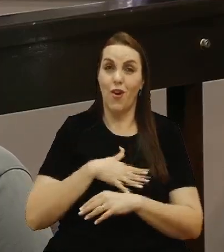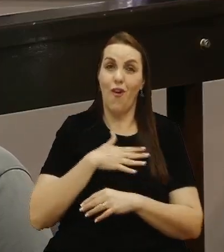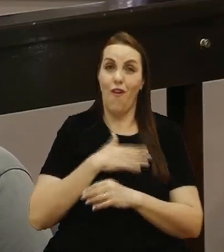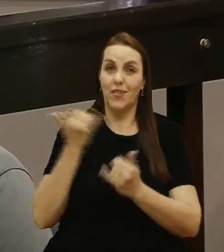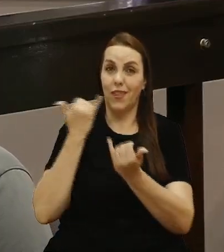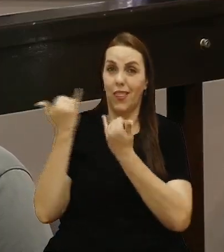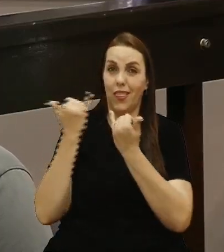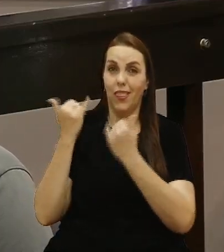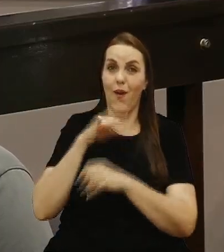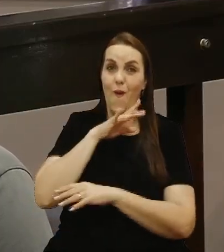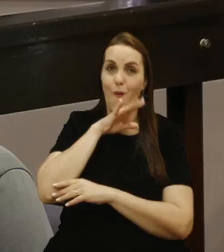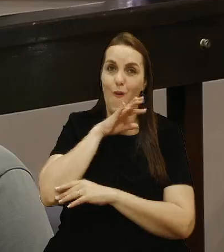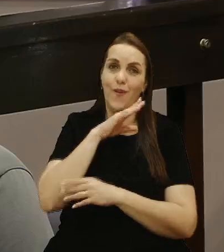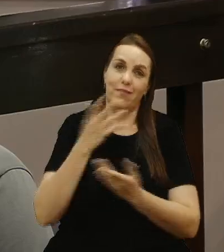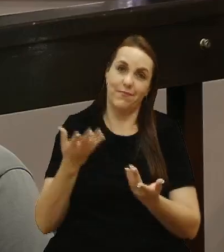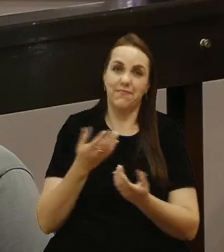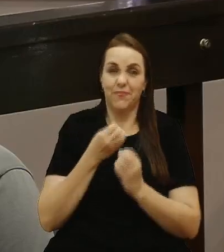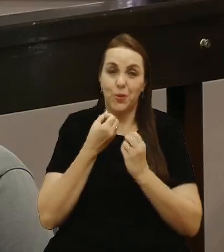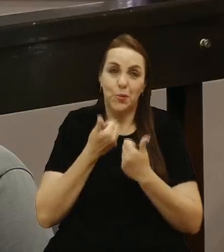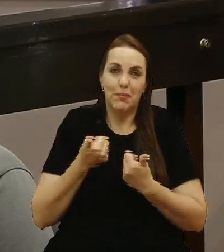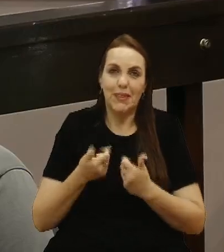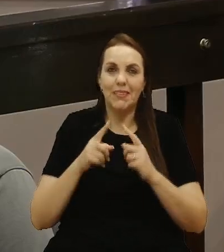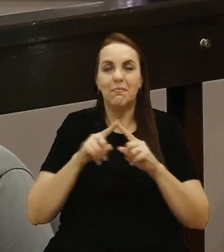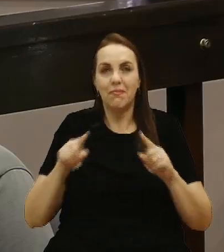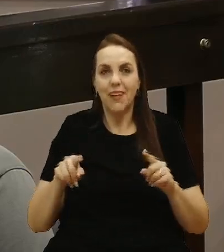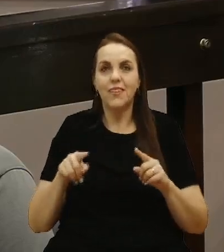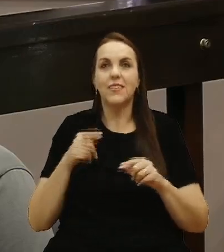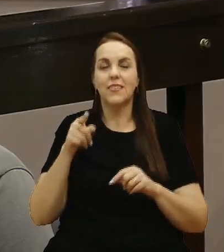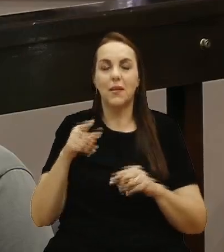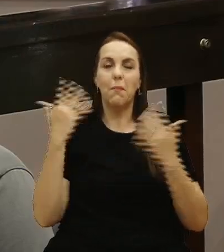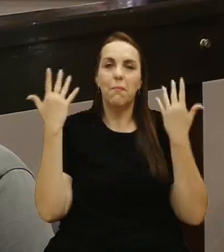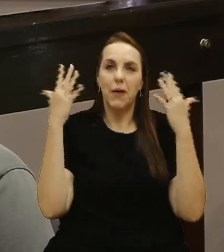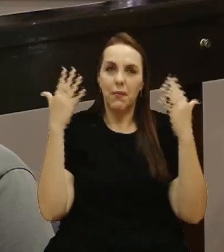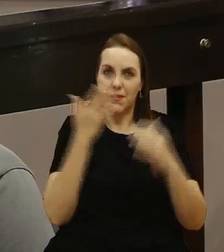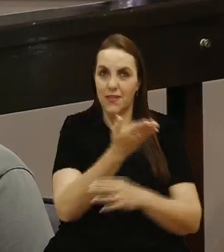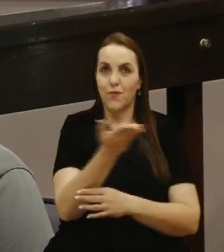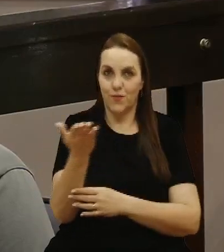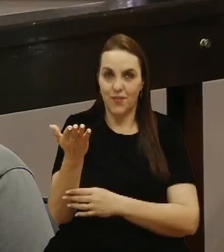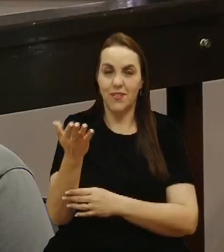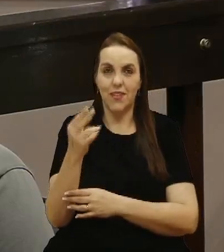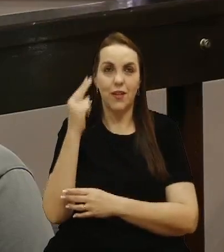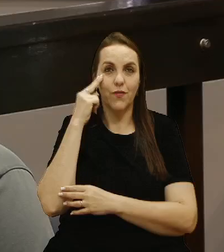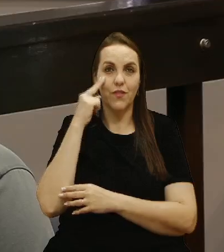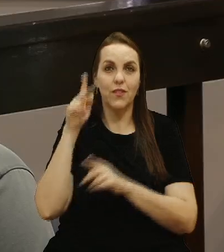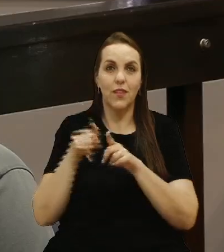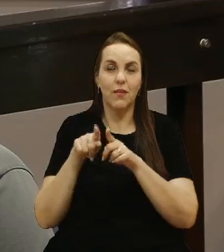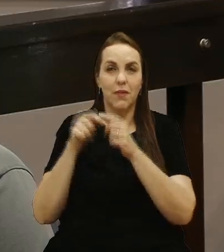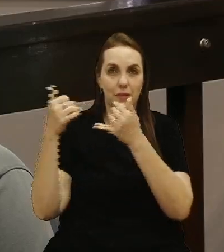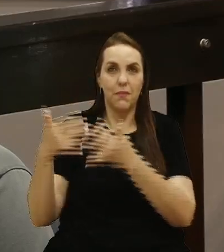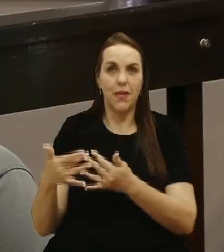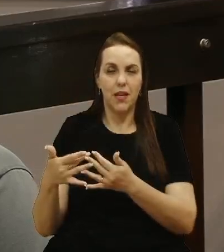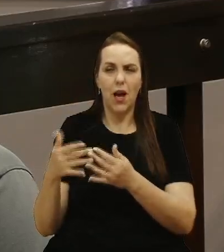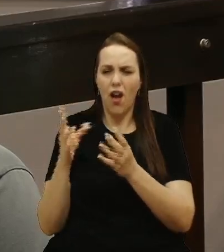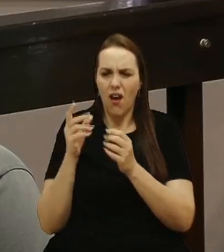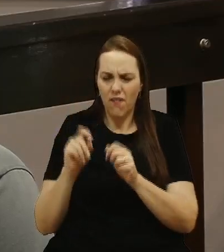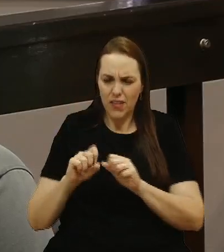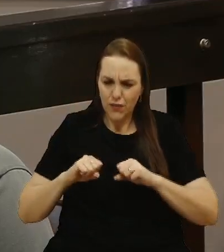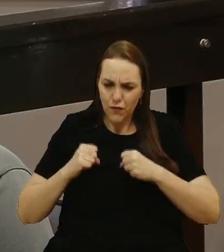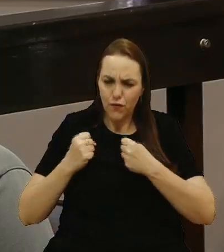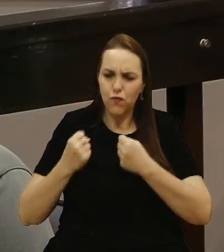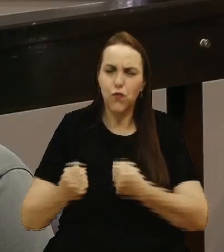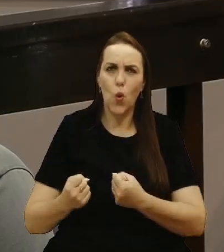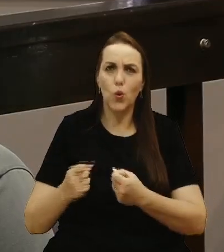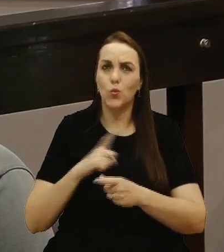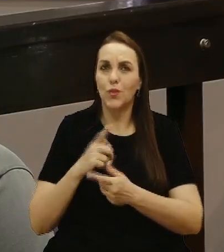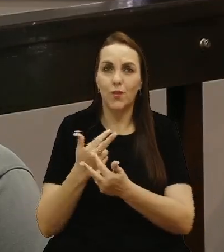Faz parte. Mas queria parabenizar e dizer que, como o Fantinel falou, frisar aqui que vocês fazem muito com um pouco que tem. Um dia a gente vai conseguir dar